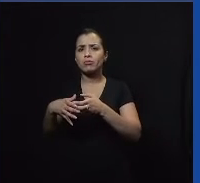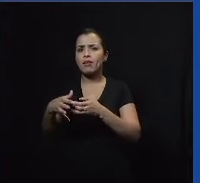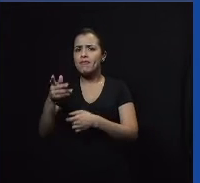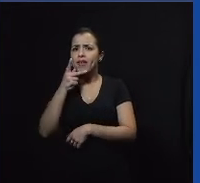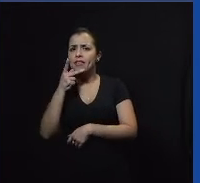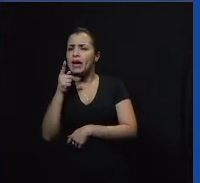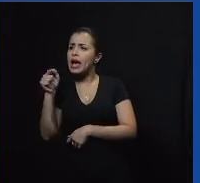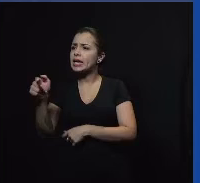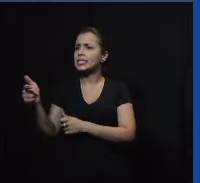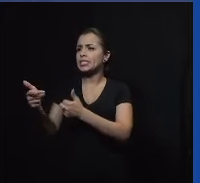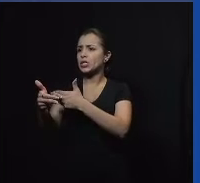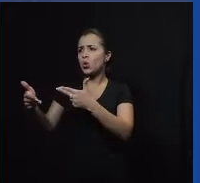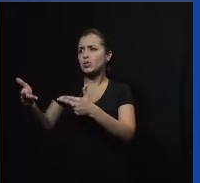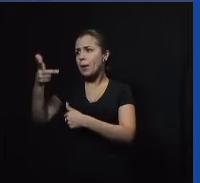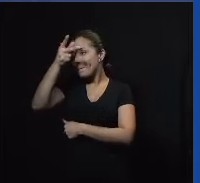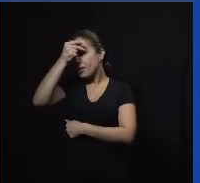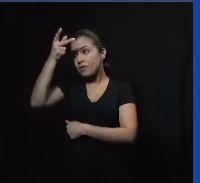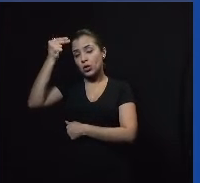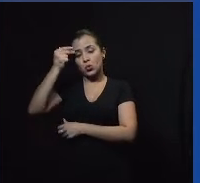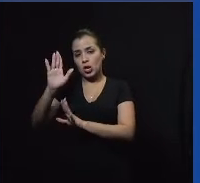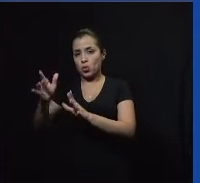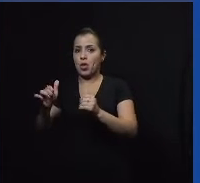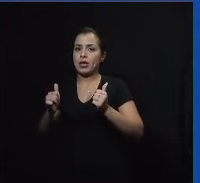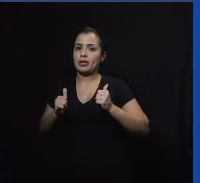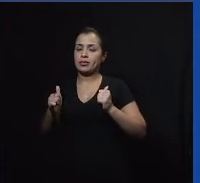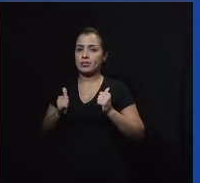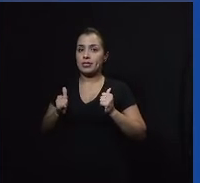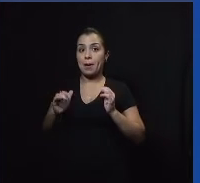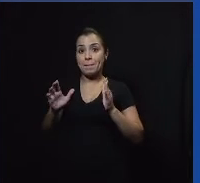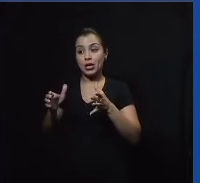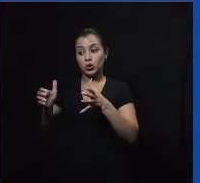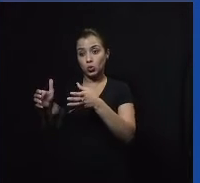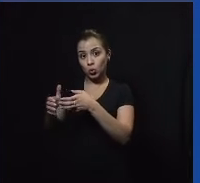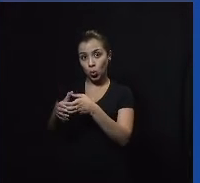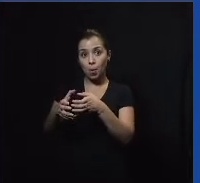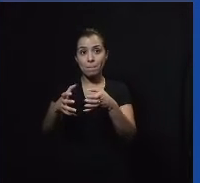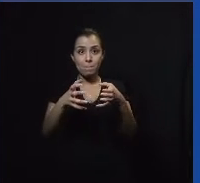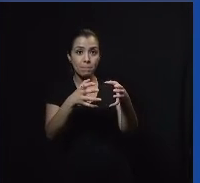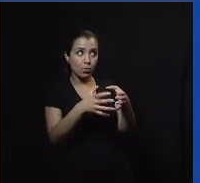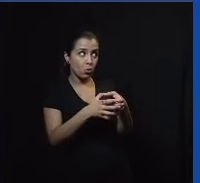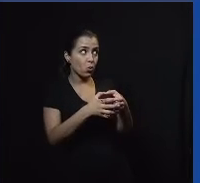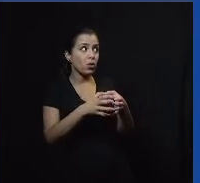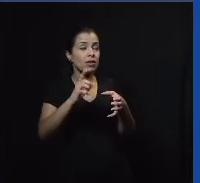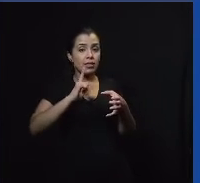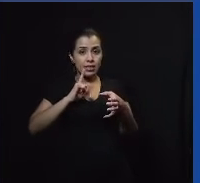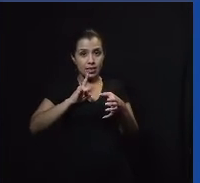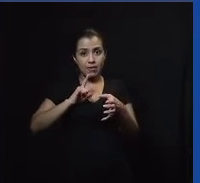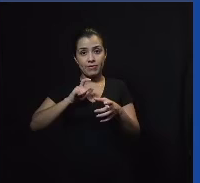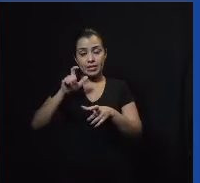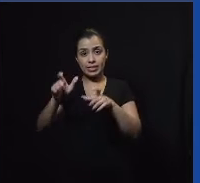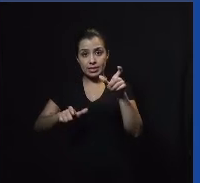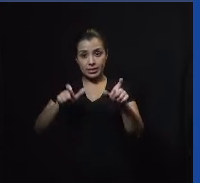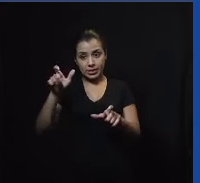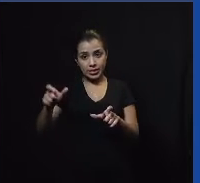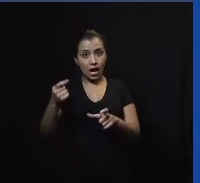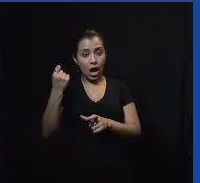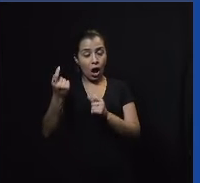prefeitura, isso não é com a gente. Mas mesmo esse grupo de cidadãos, em algumas outras